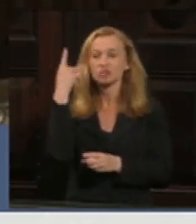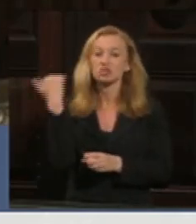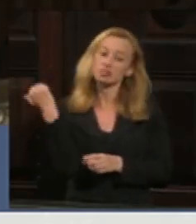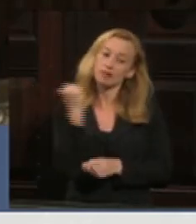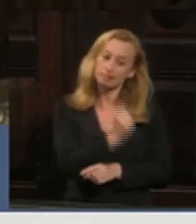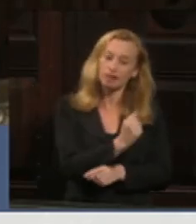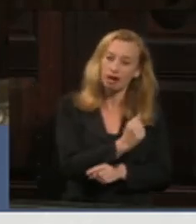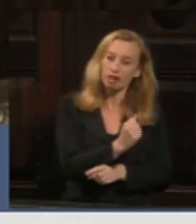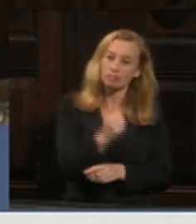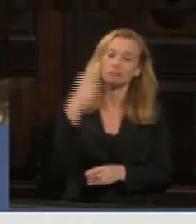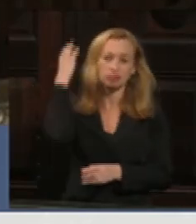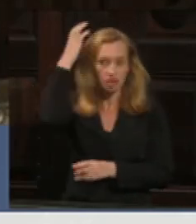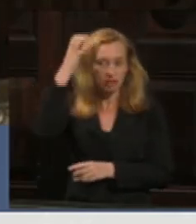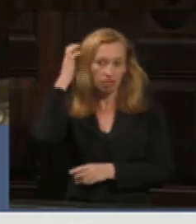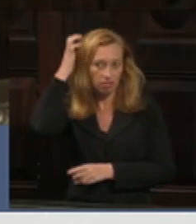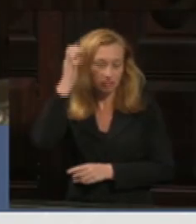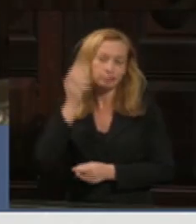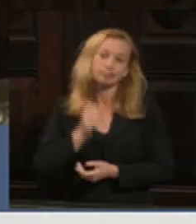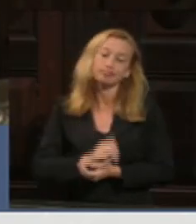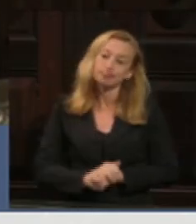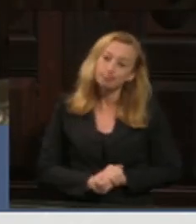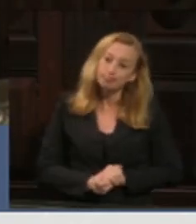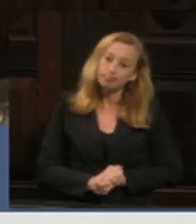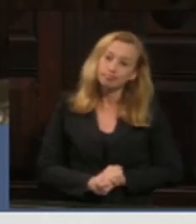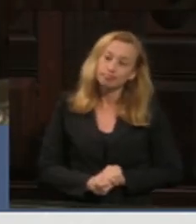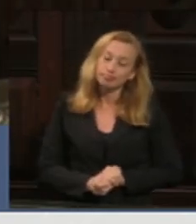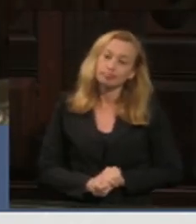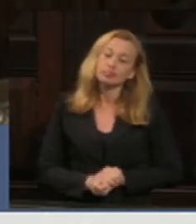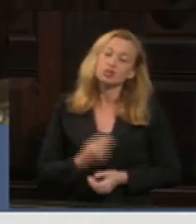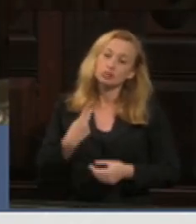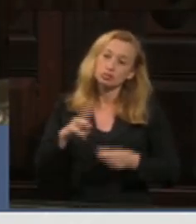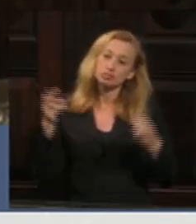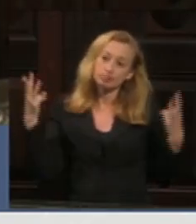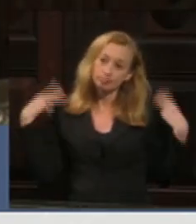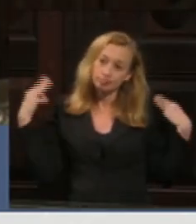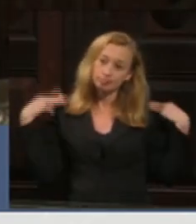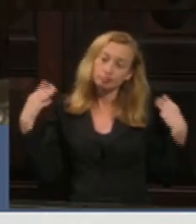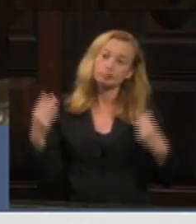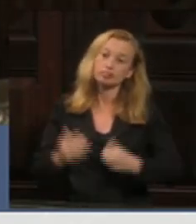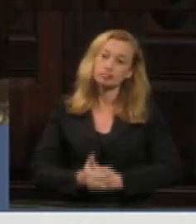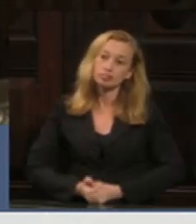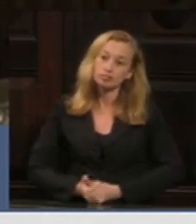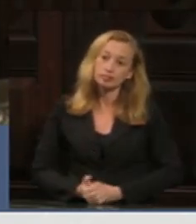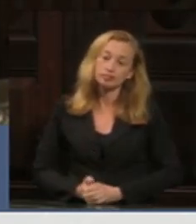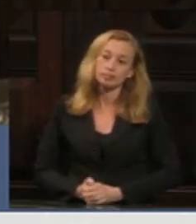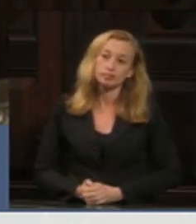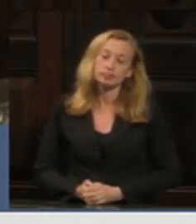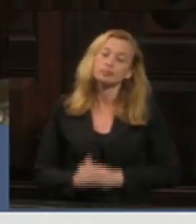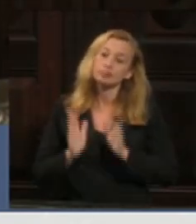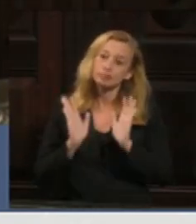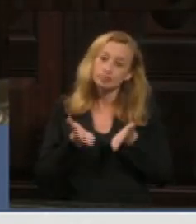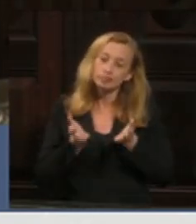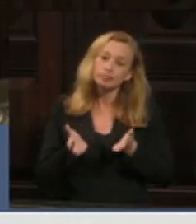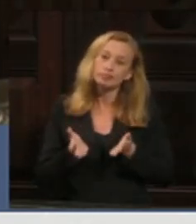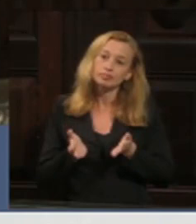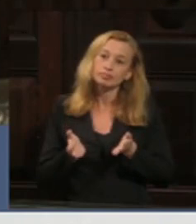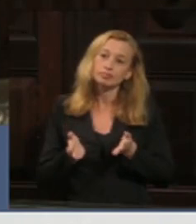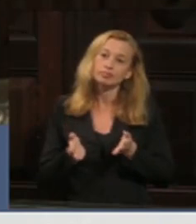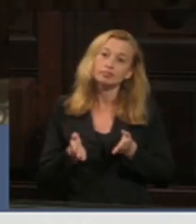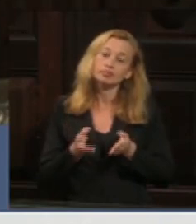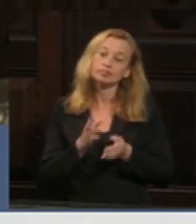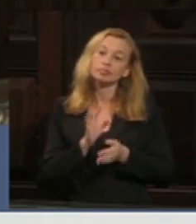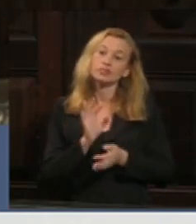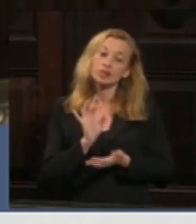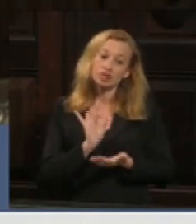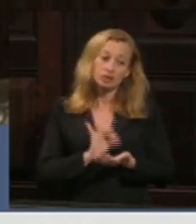que executaram a Marielle e o Anderson. Louve-se. Agora tem razão, Vossa